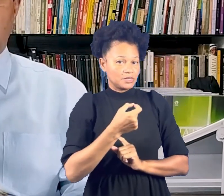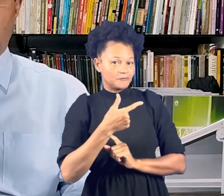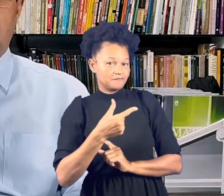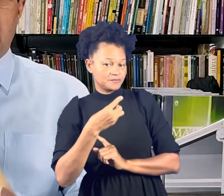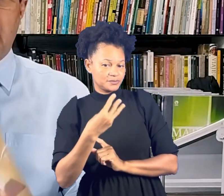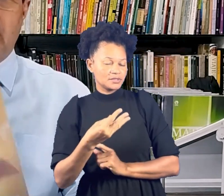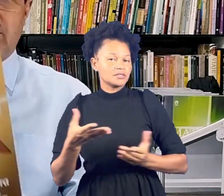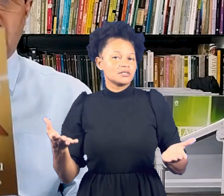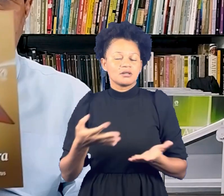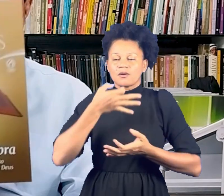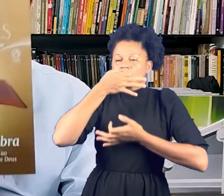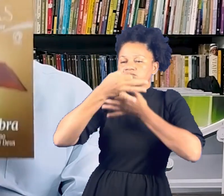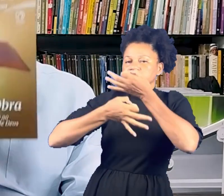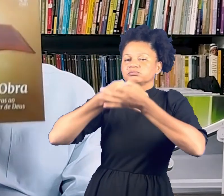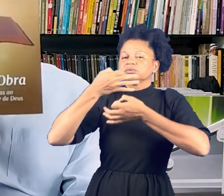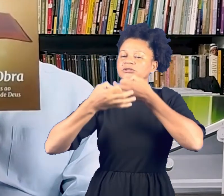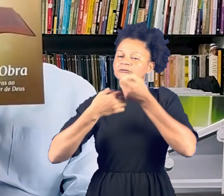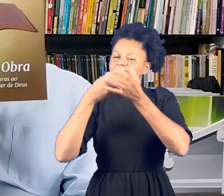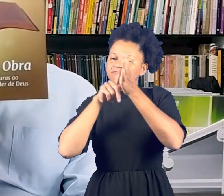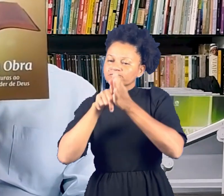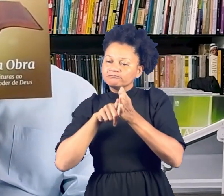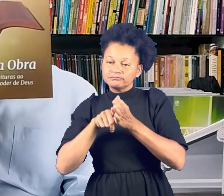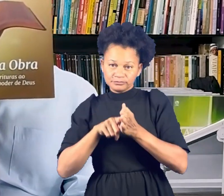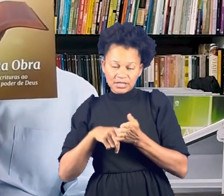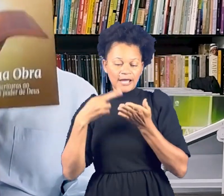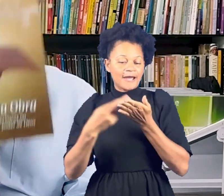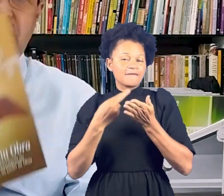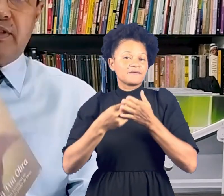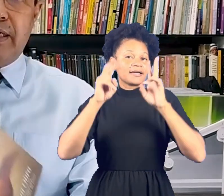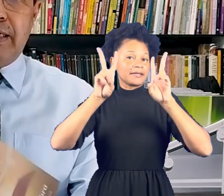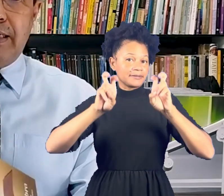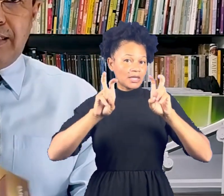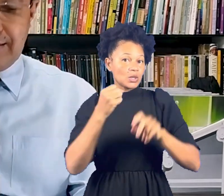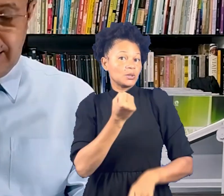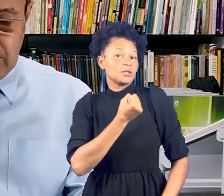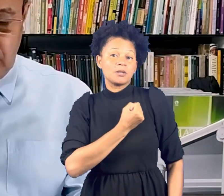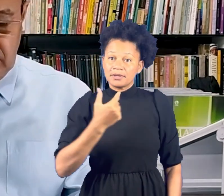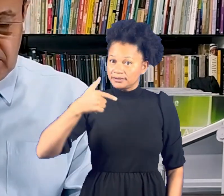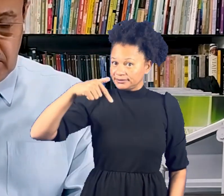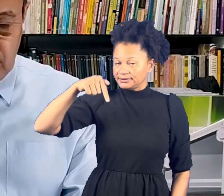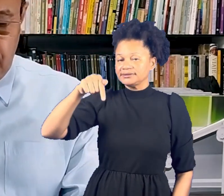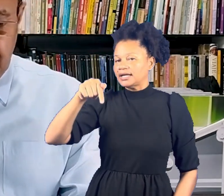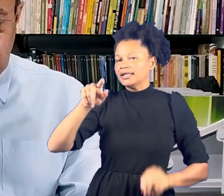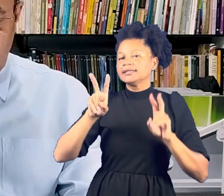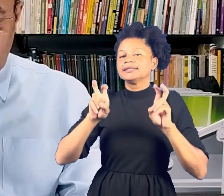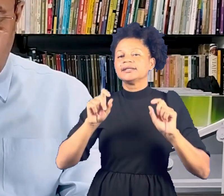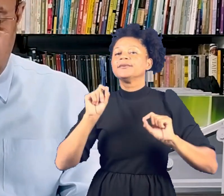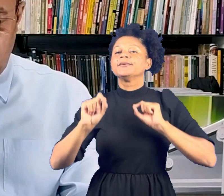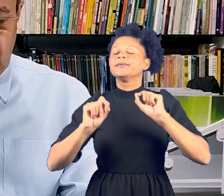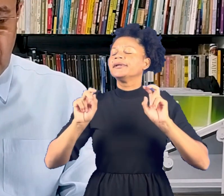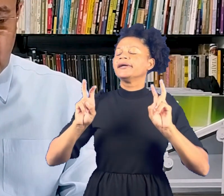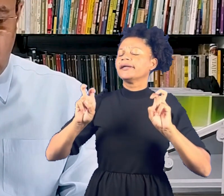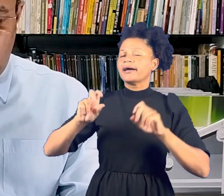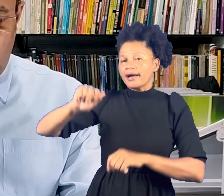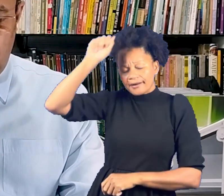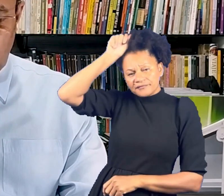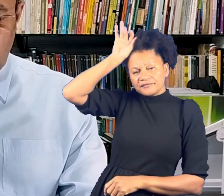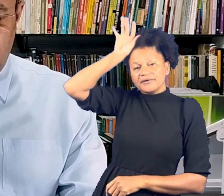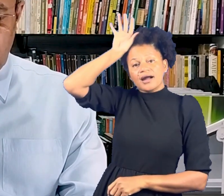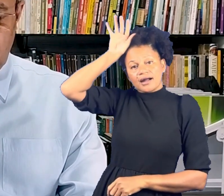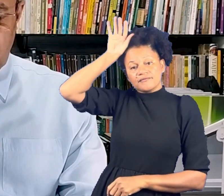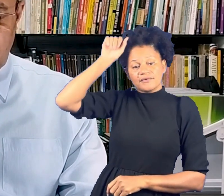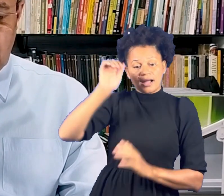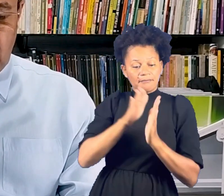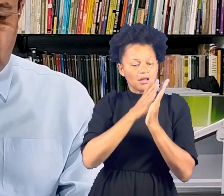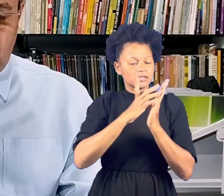2023, nós estamos comentando esta lição. Hoje já vamos comentar a 7ª lição sobre Aviva a Tua Obra,